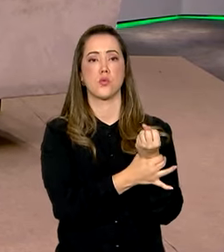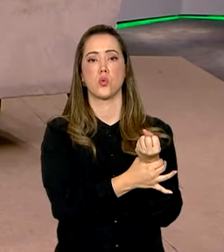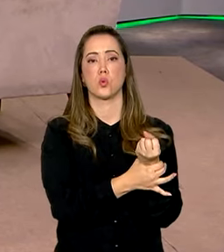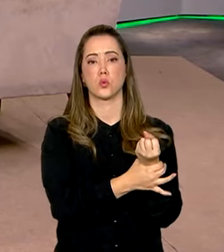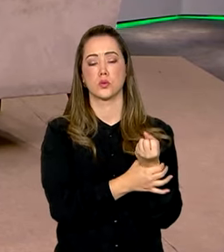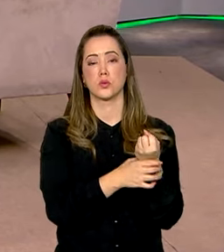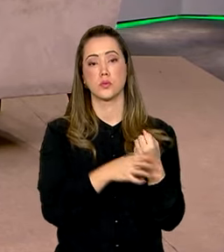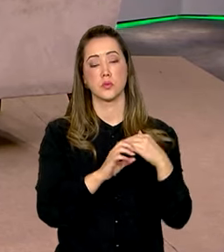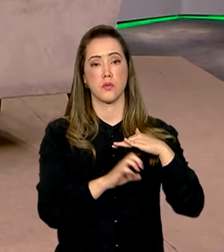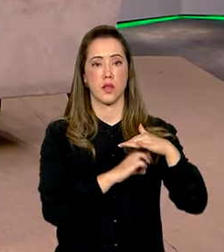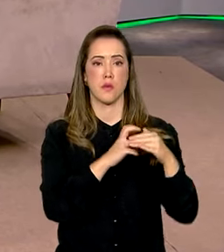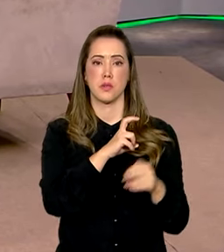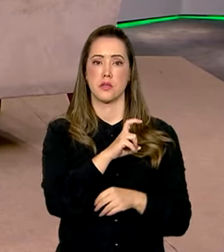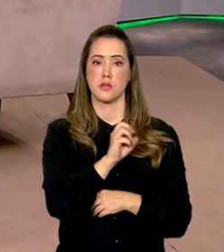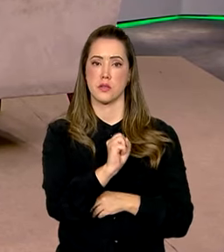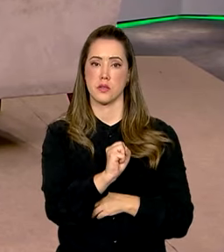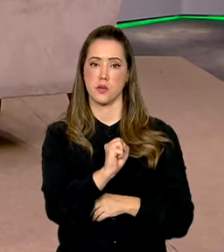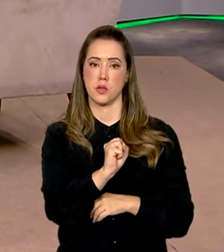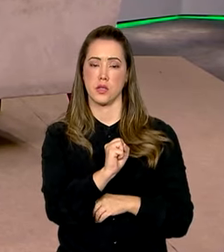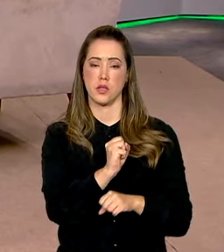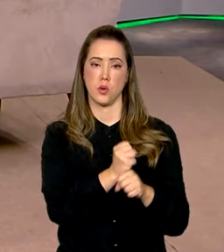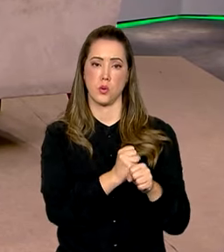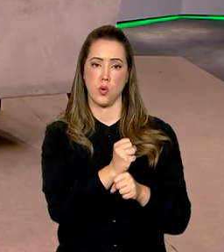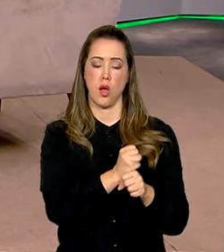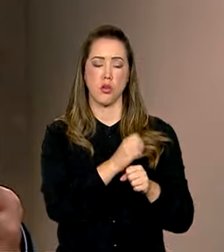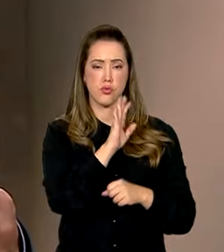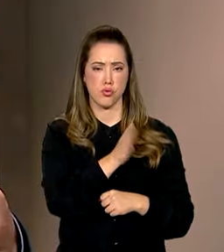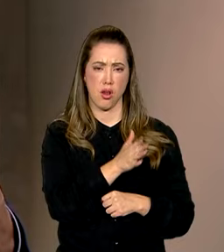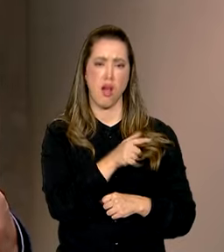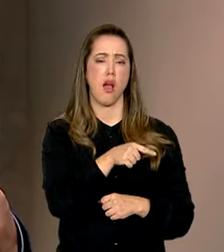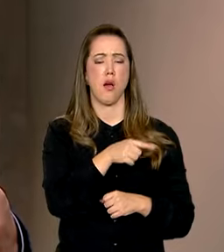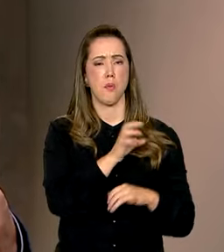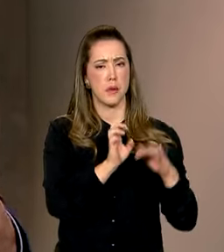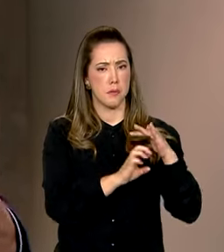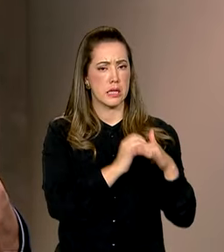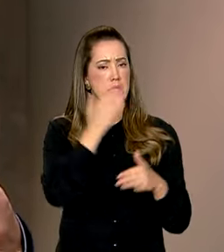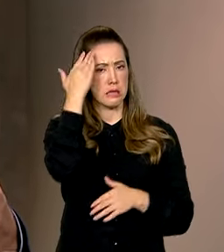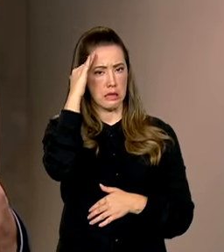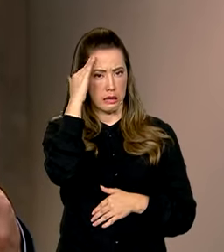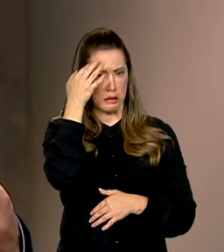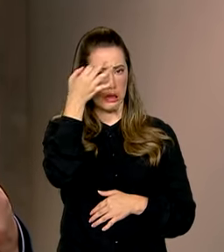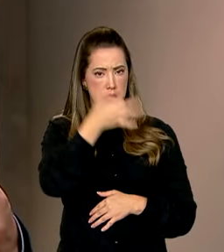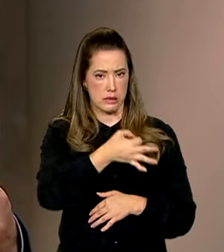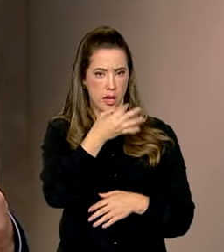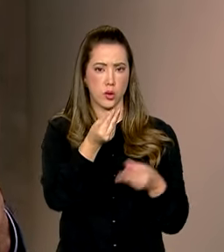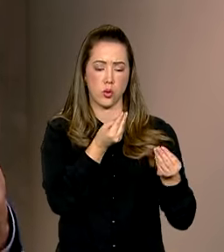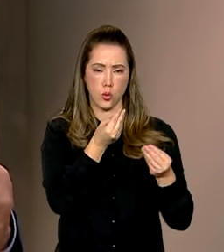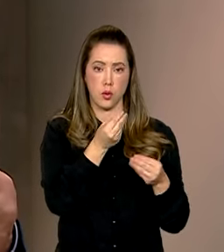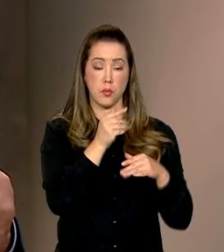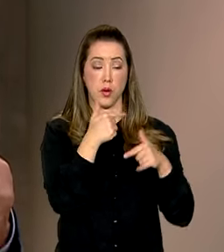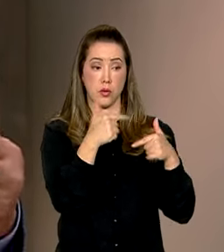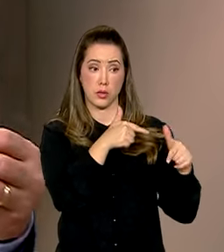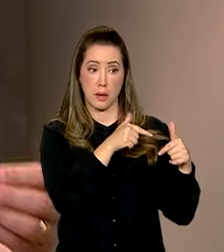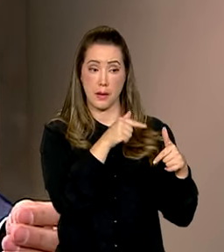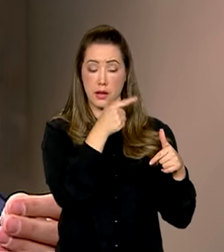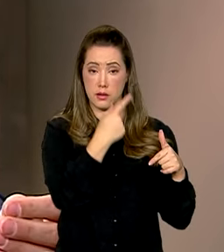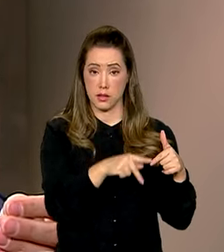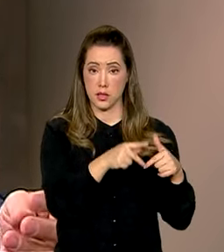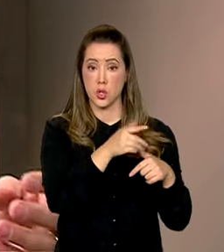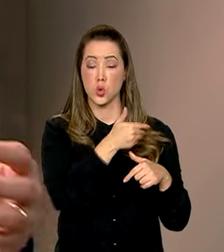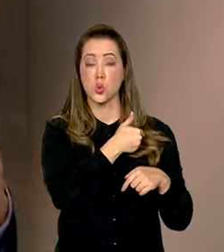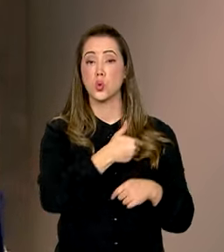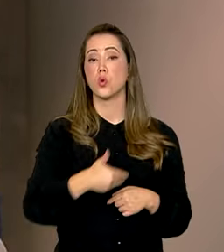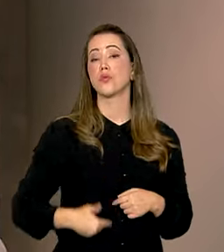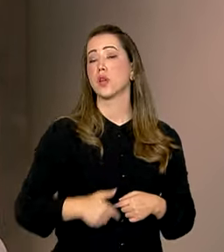É uma empresa de 58 anos, uma empresa que entende como poucos o Estado brasileiro, que conhece de todos os